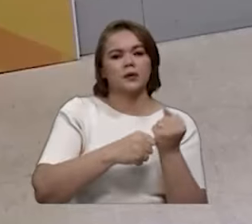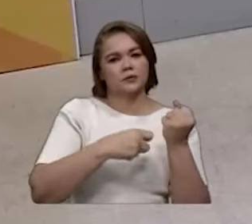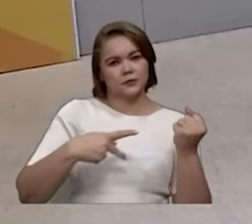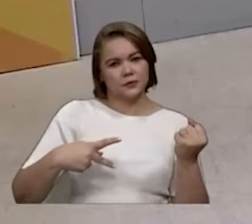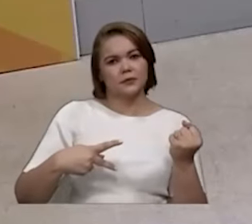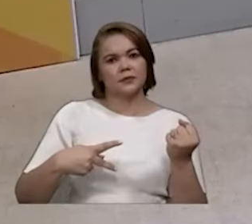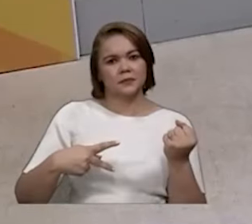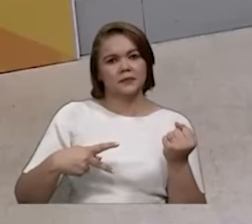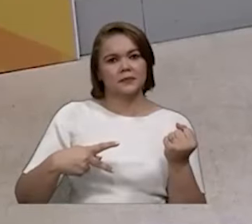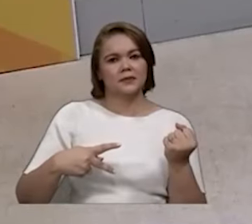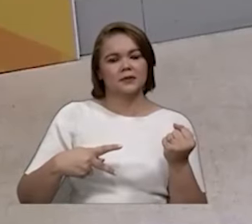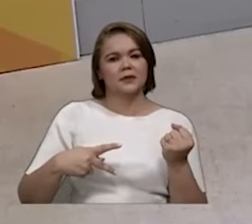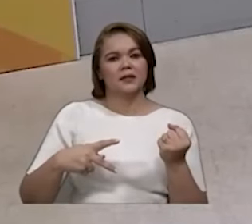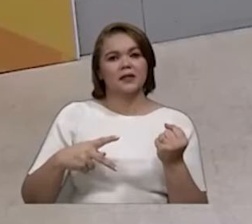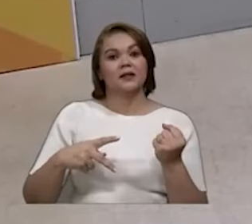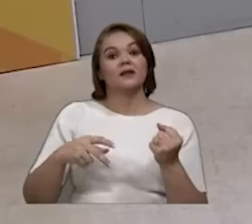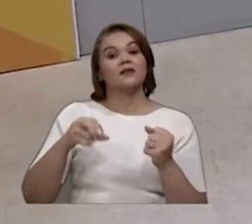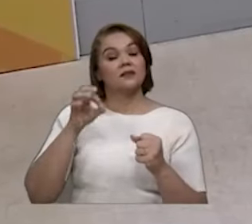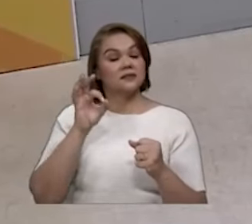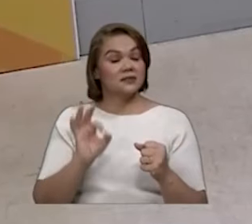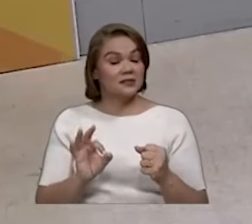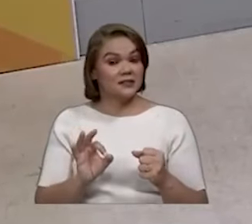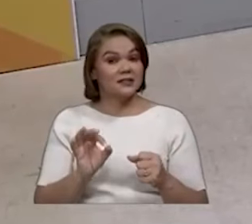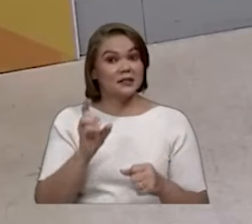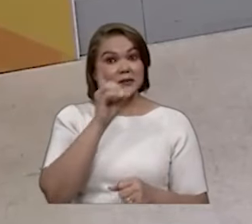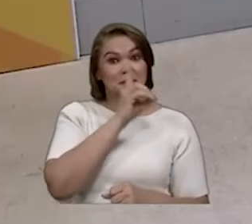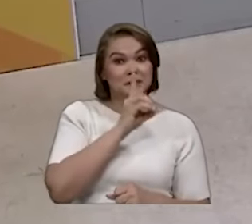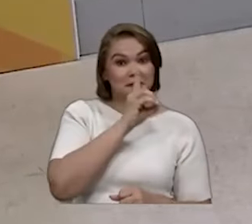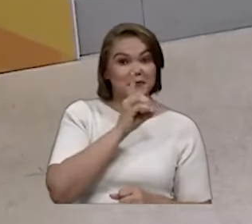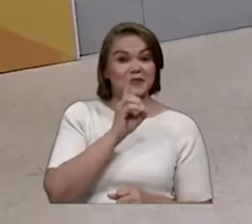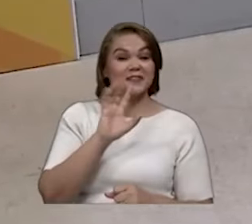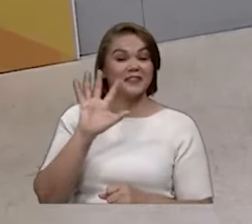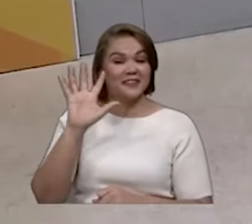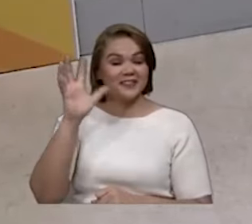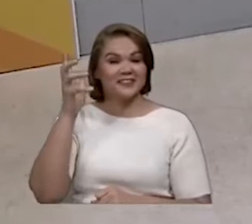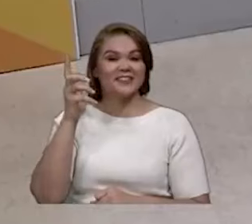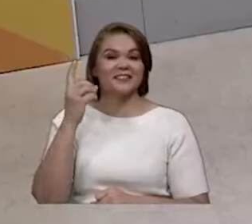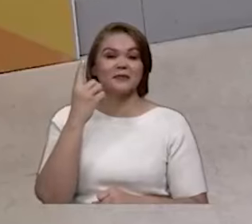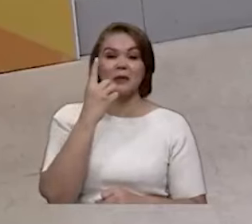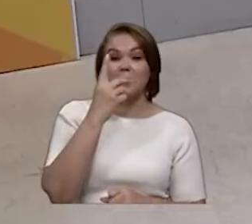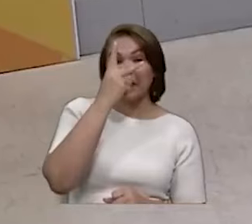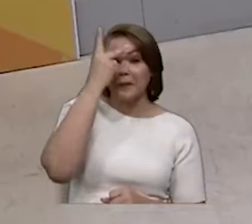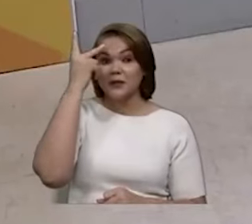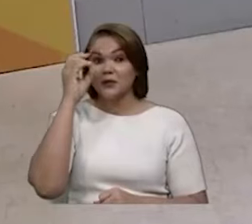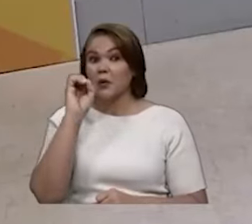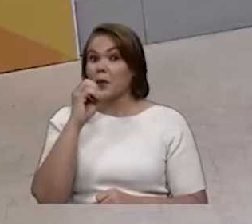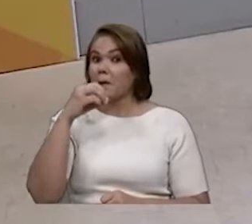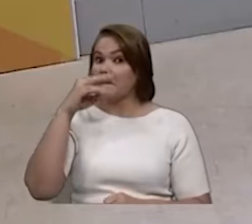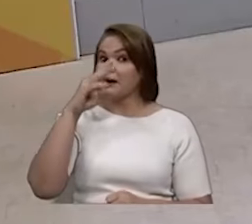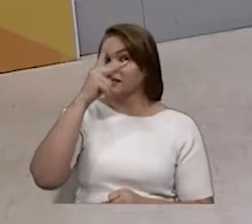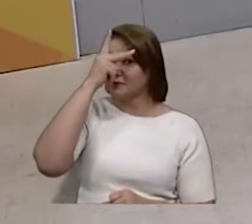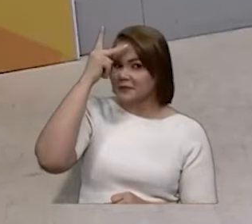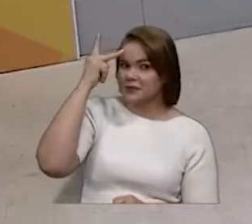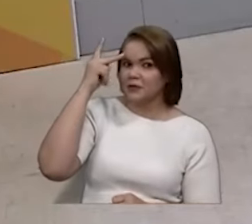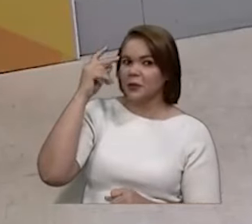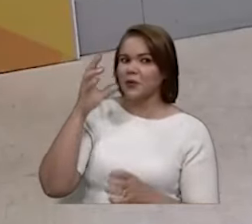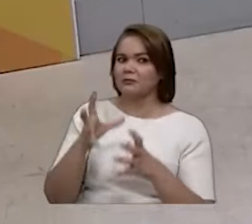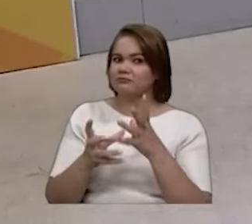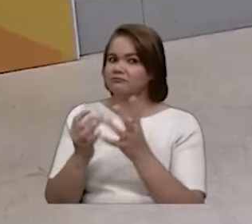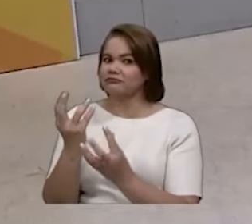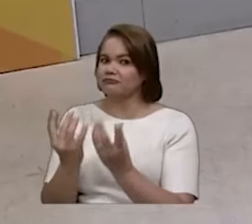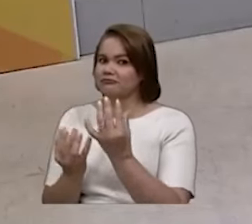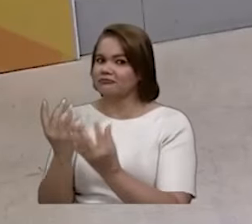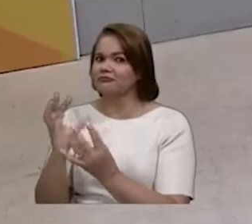Cap. Com certeza esse domingão vai acontecer isso para alguém ou mais de uma pessoa, se o prêmio for dividido. As bolinhas já estão